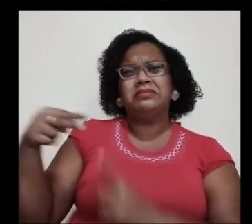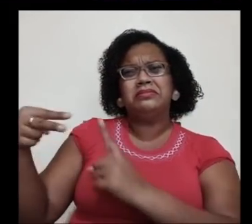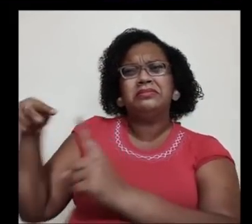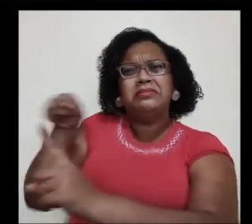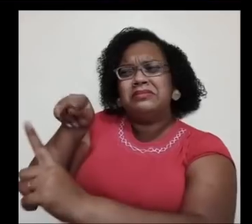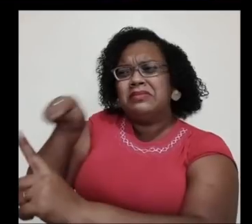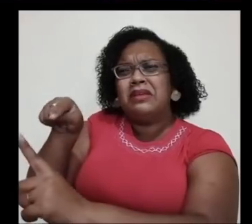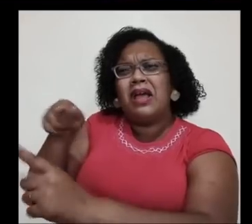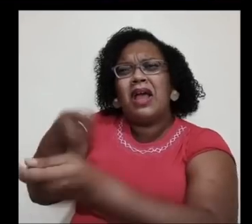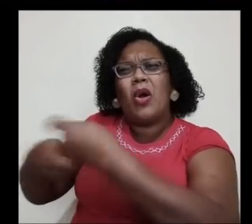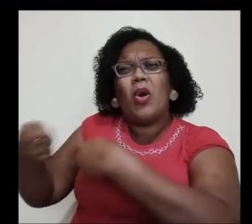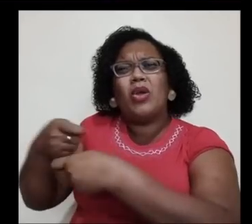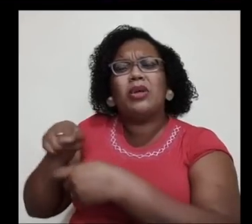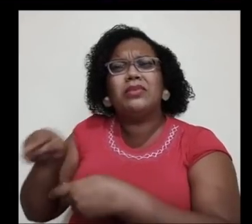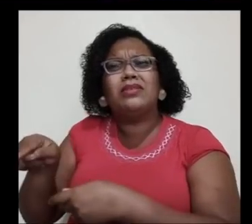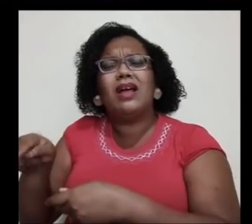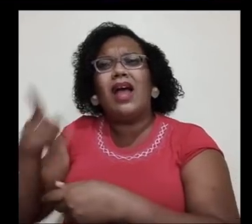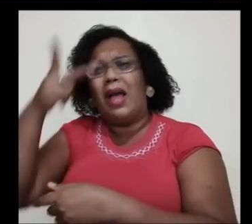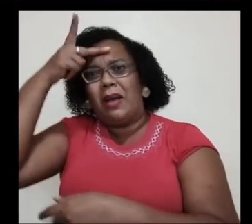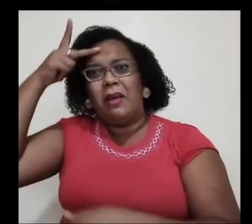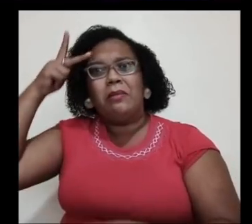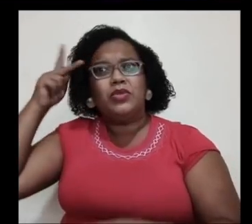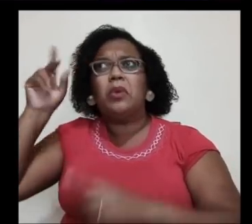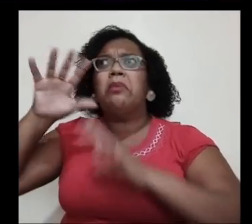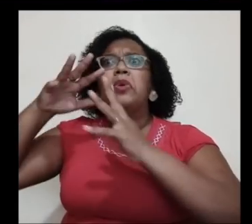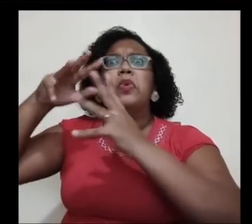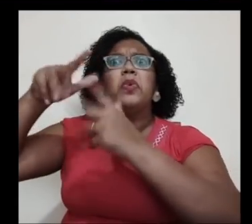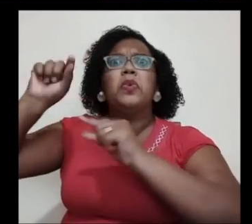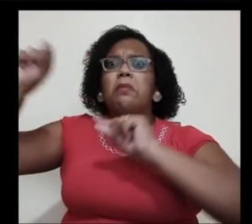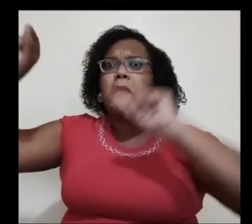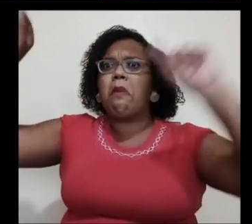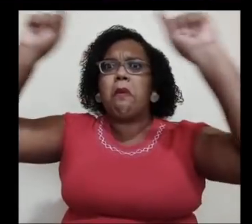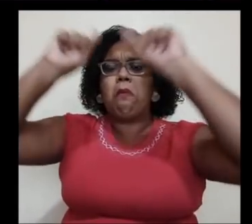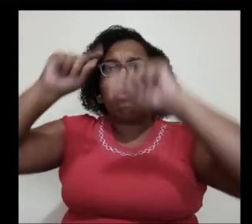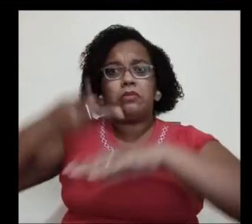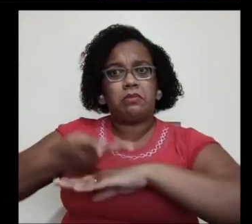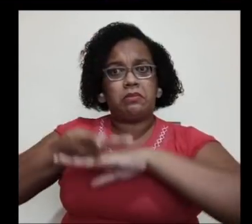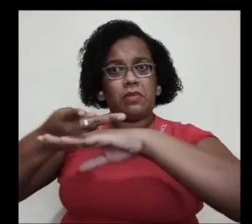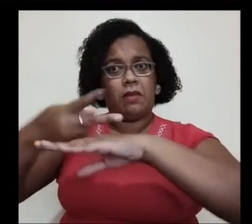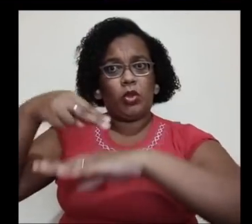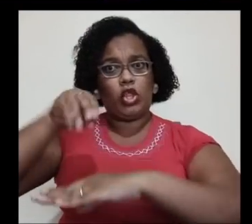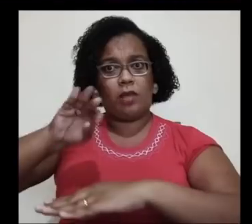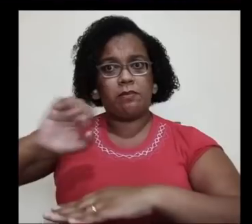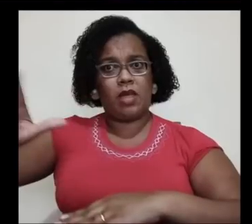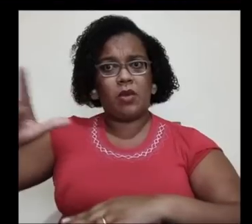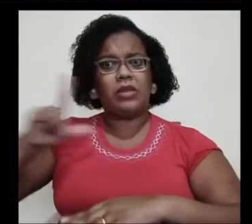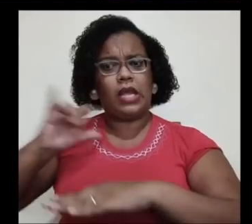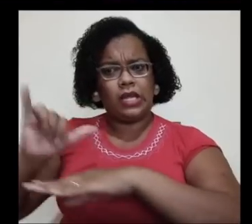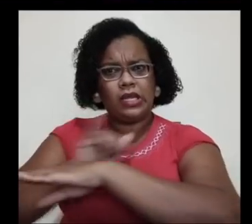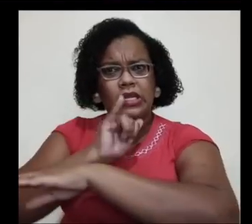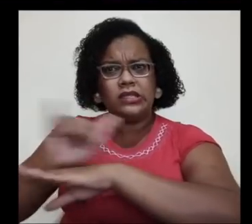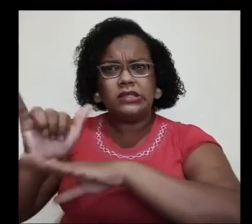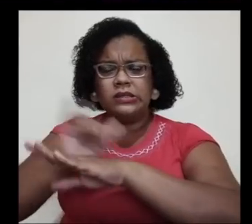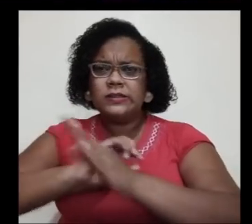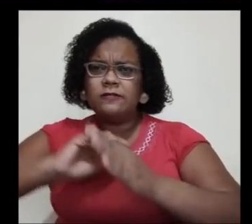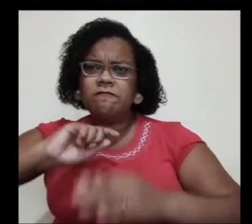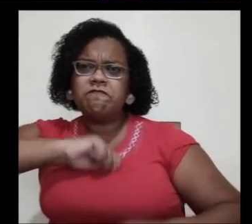De certa maneira, como apontado por economistas do mundo inteiro, inclusive prêmios Nobel, essa estratégia de ajustes